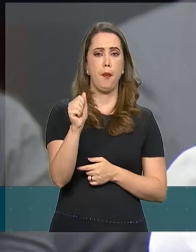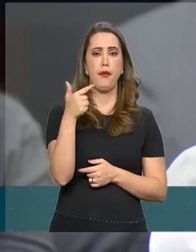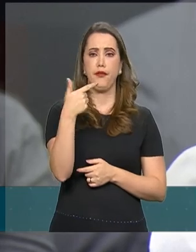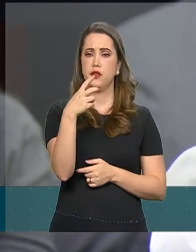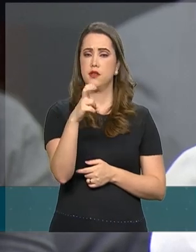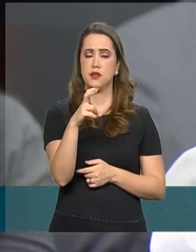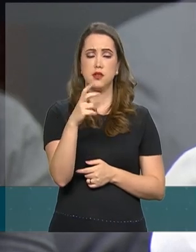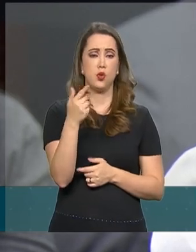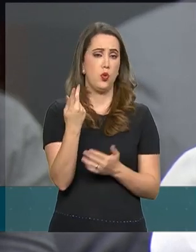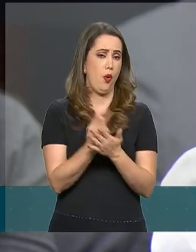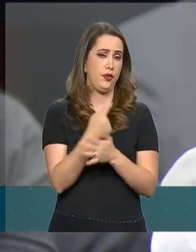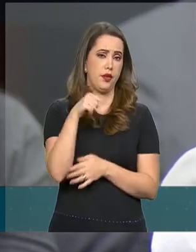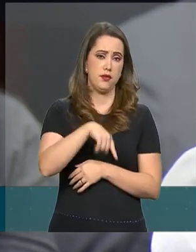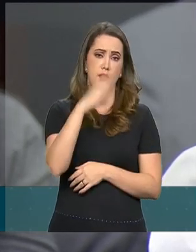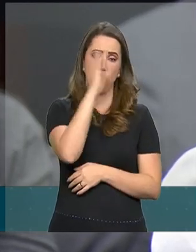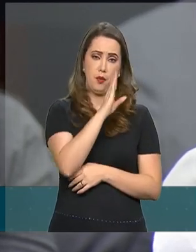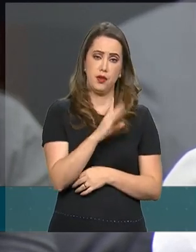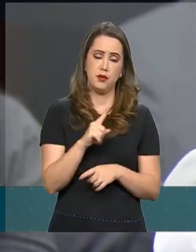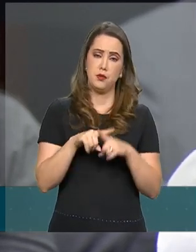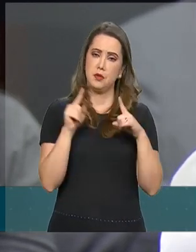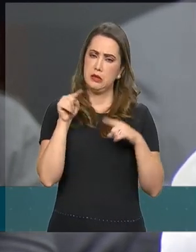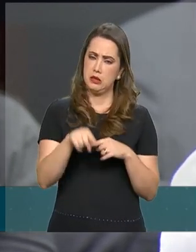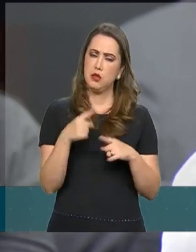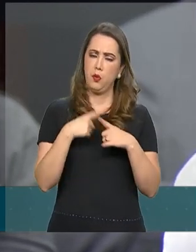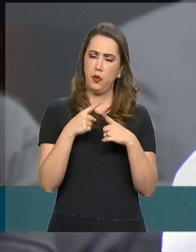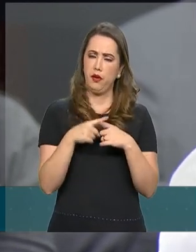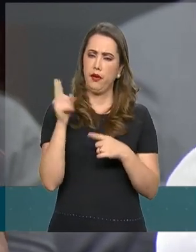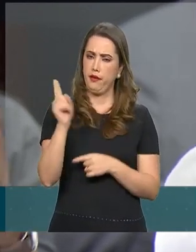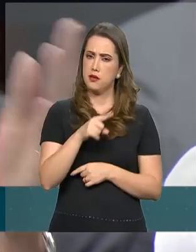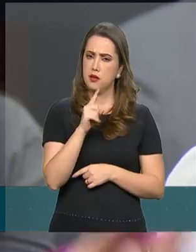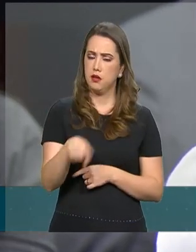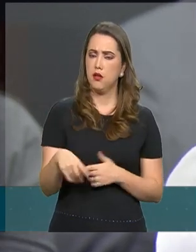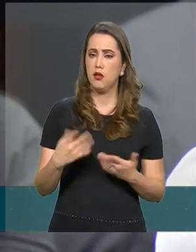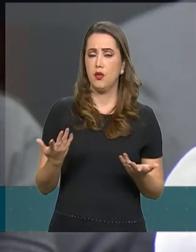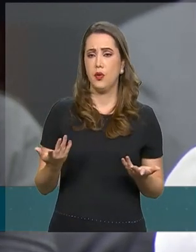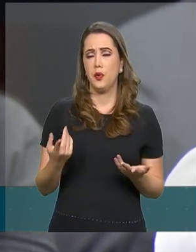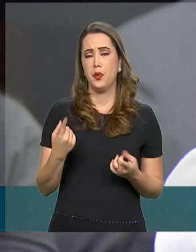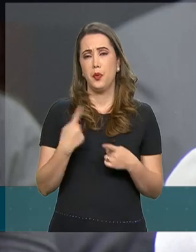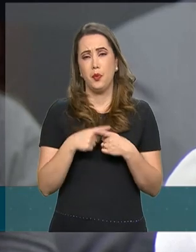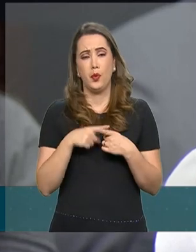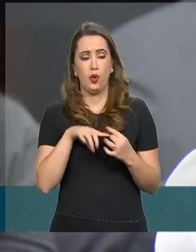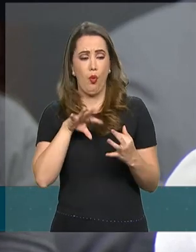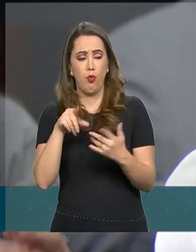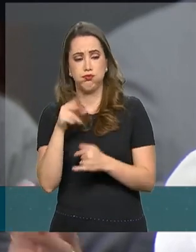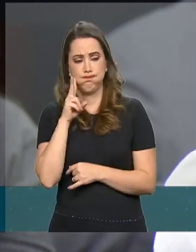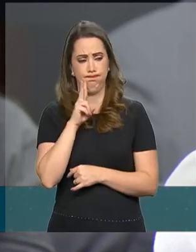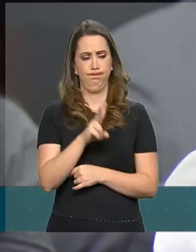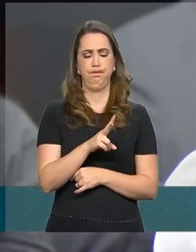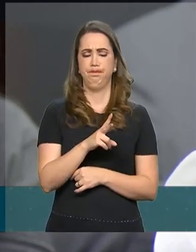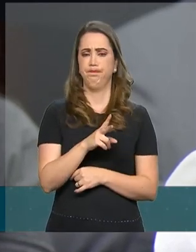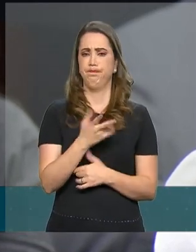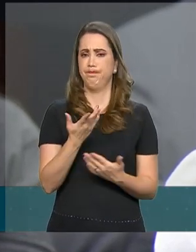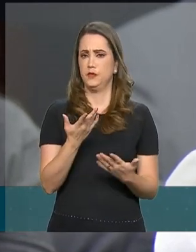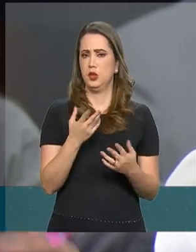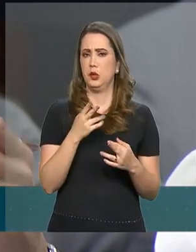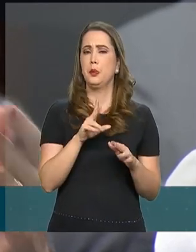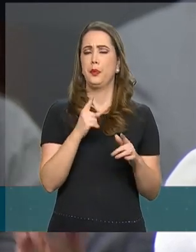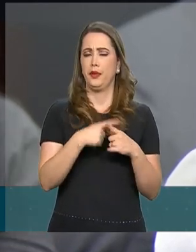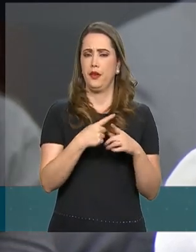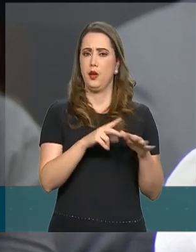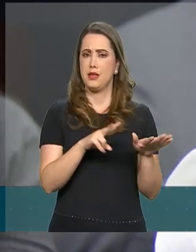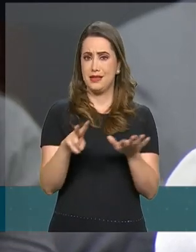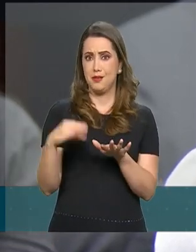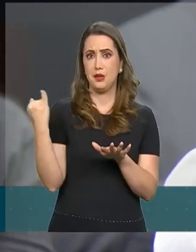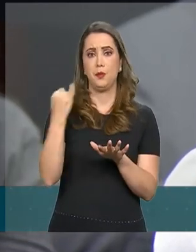né mas essa esse seria o motivo para o cancelamento porque pegou mal internacionalmente é uma semana muito aguardada